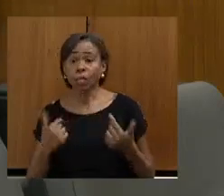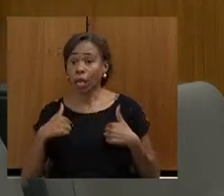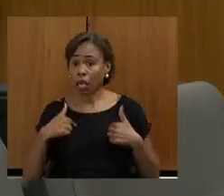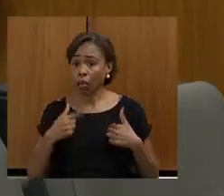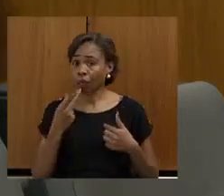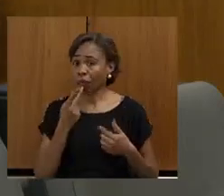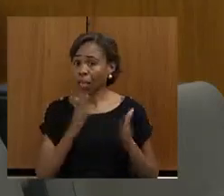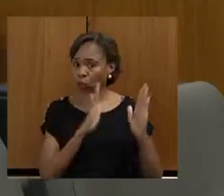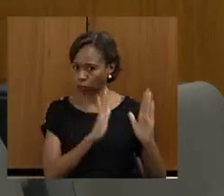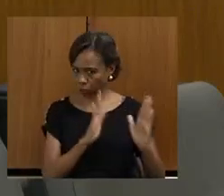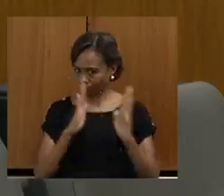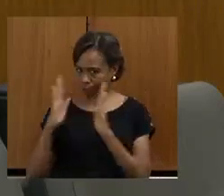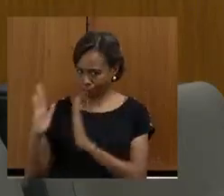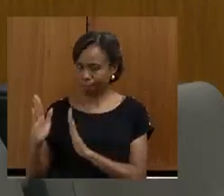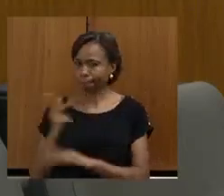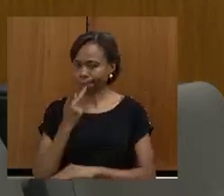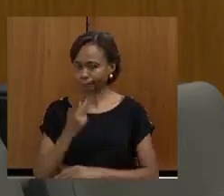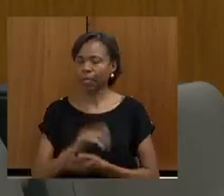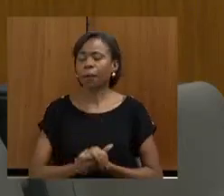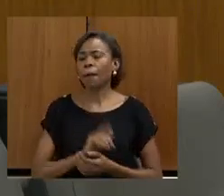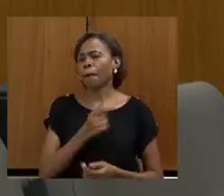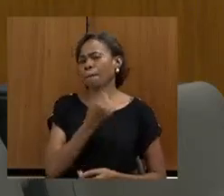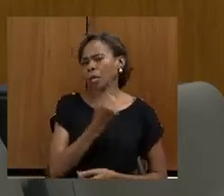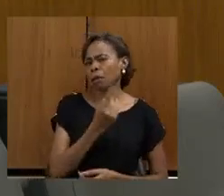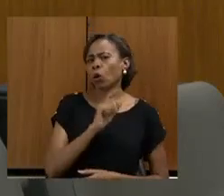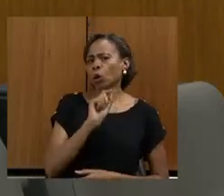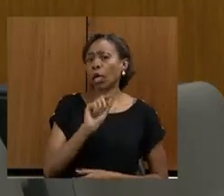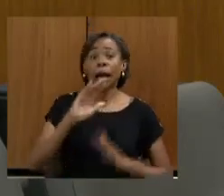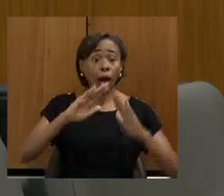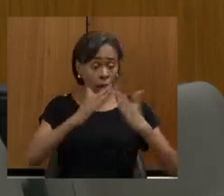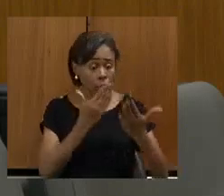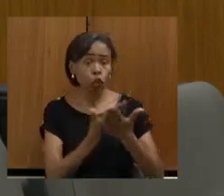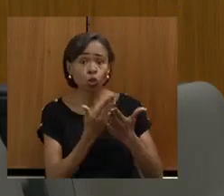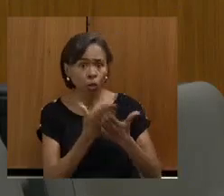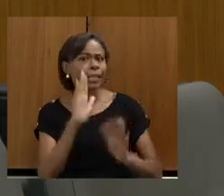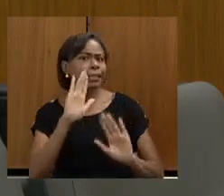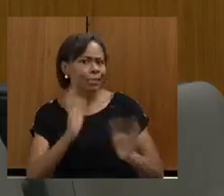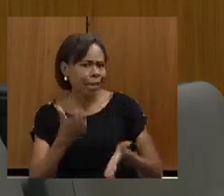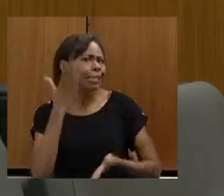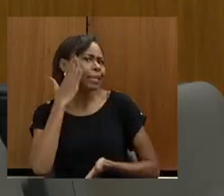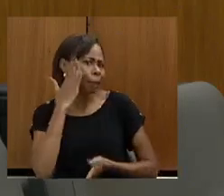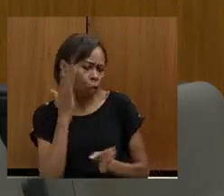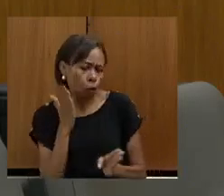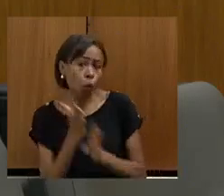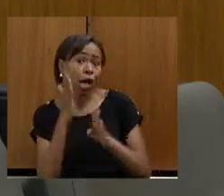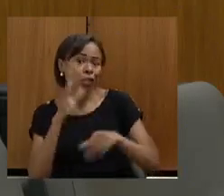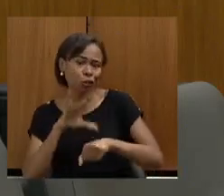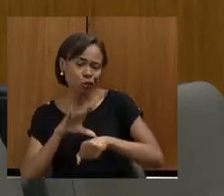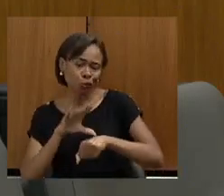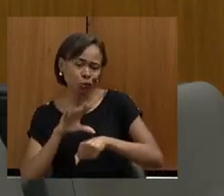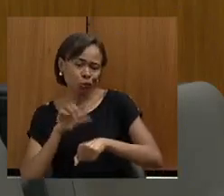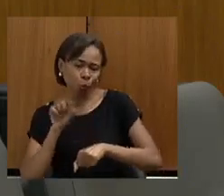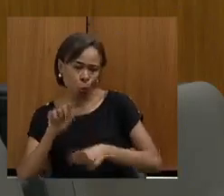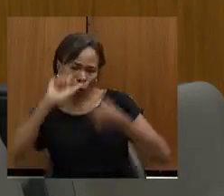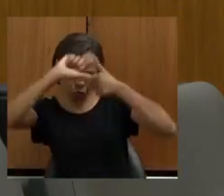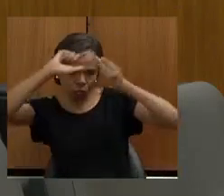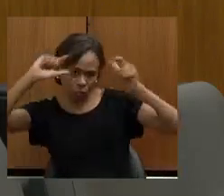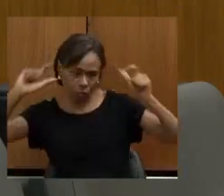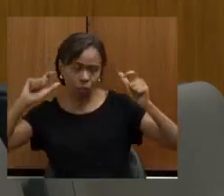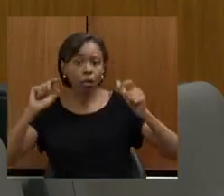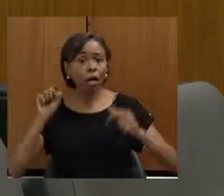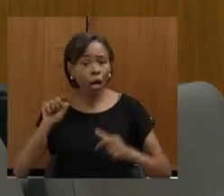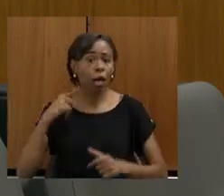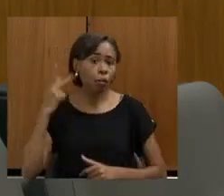fala em duas etapas. Primeiro, a escola sabia do diagnóstico. Tanto é que a procuradora